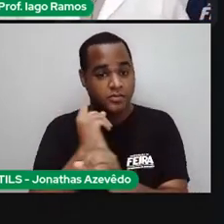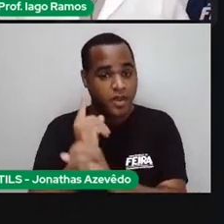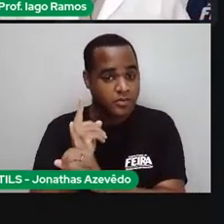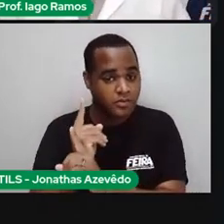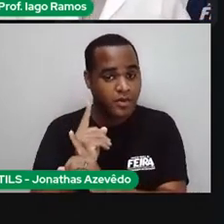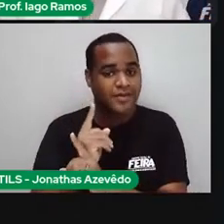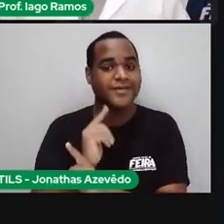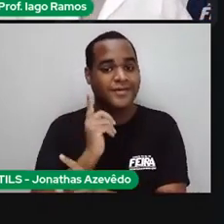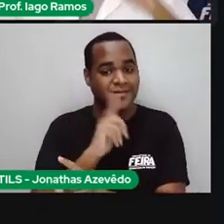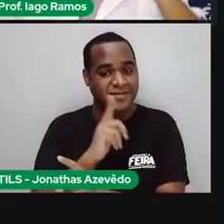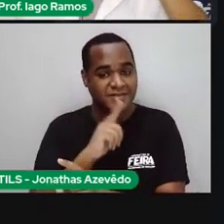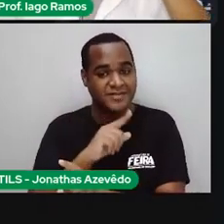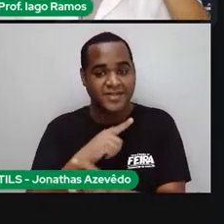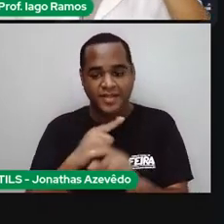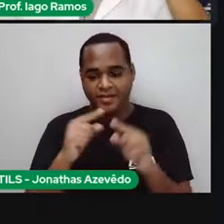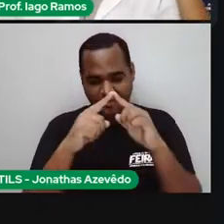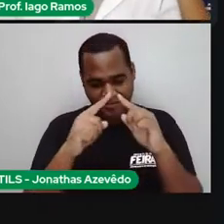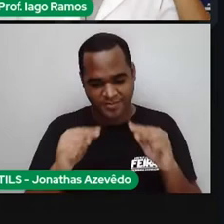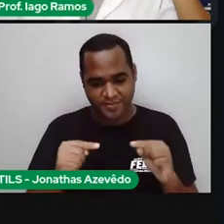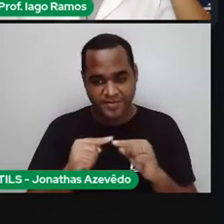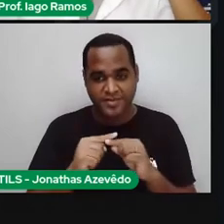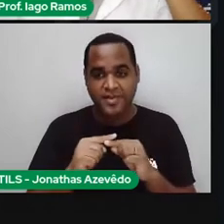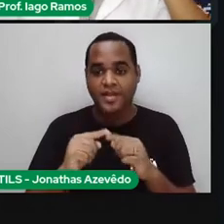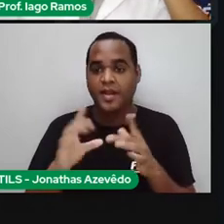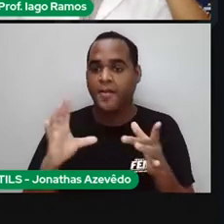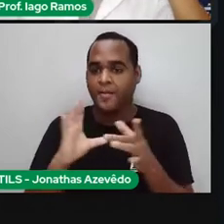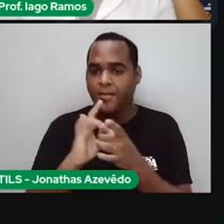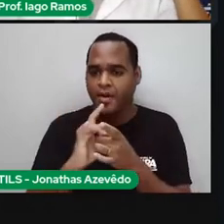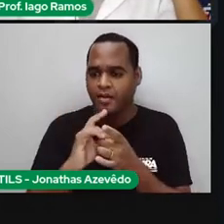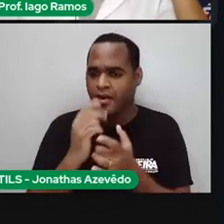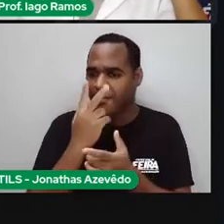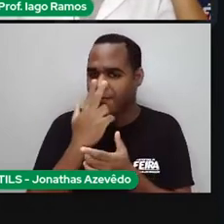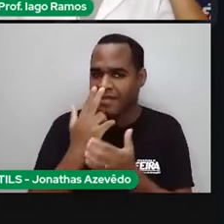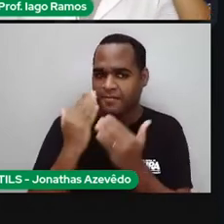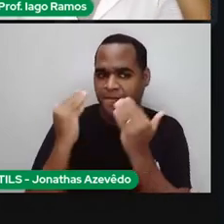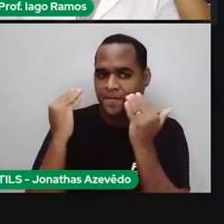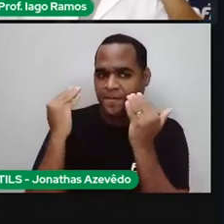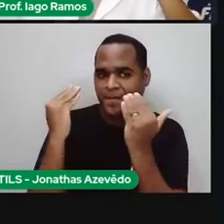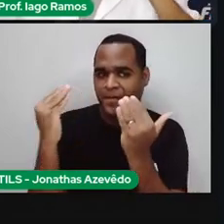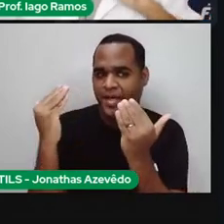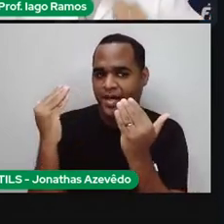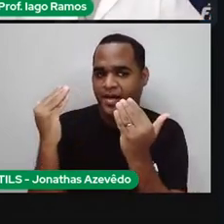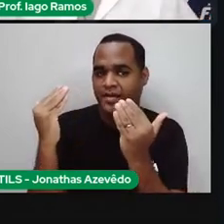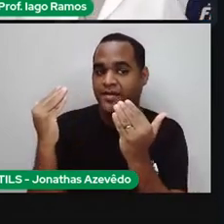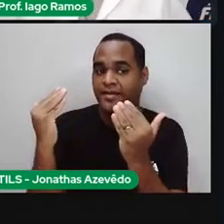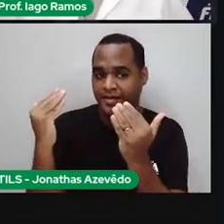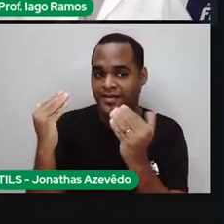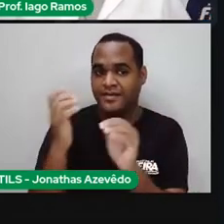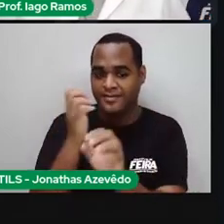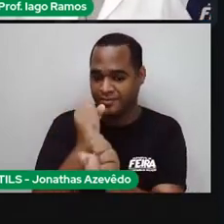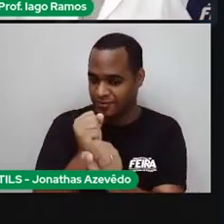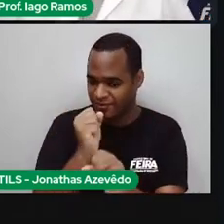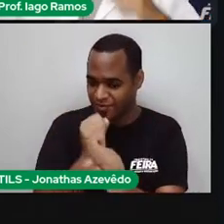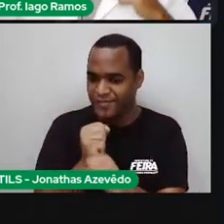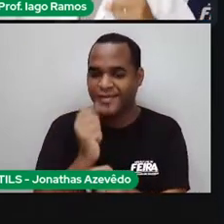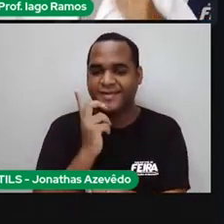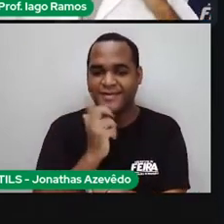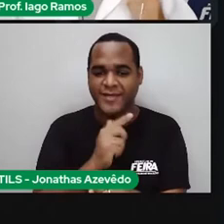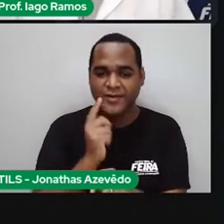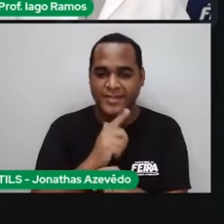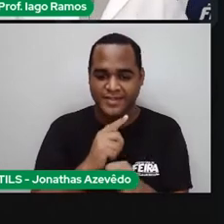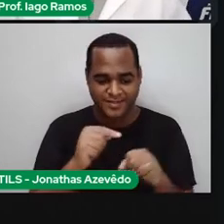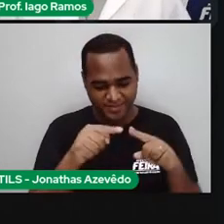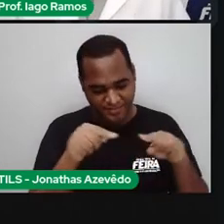triângulo né o ligou desconfiar O desconfiômetro Ali dá para calcular área de triângulo